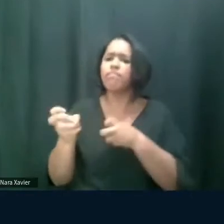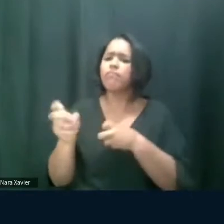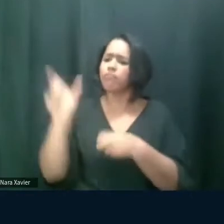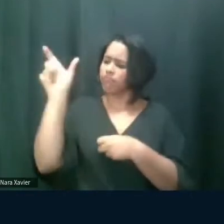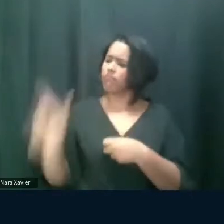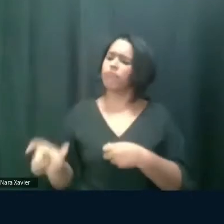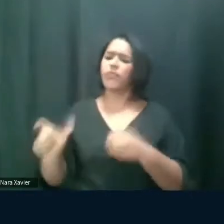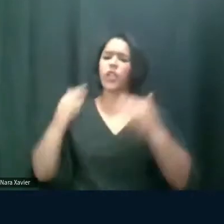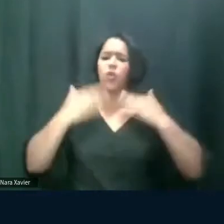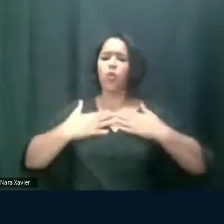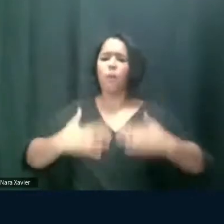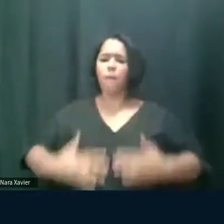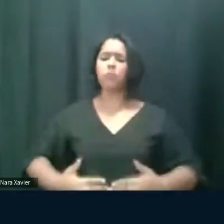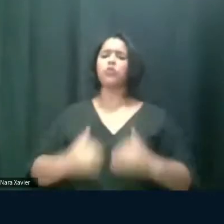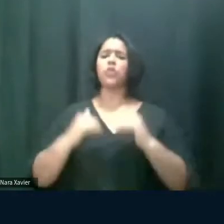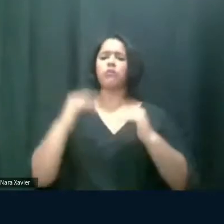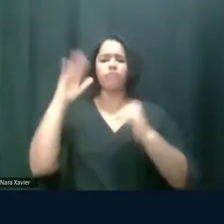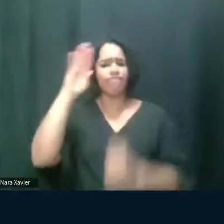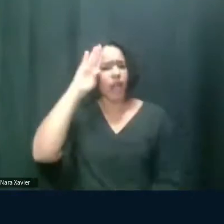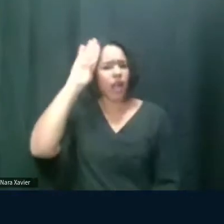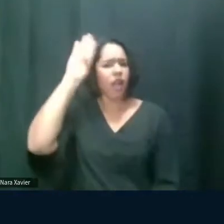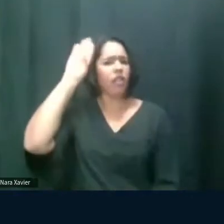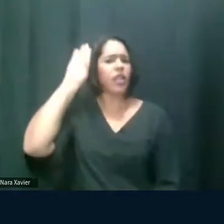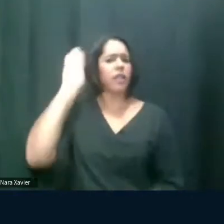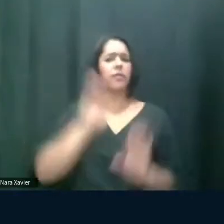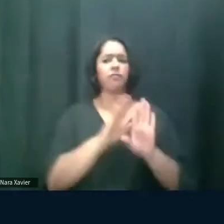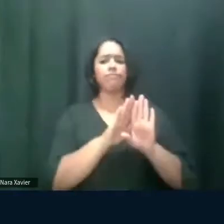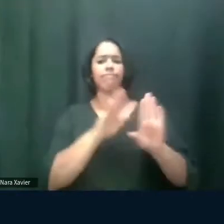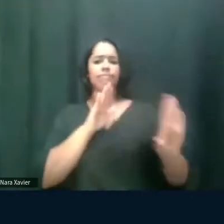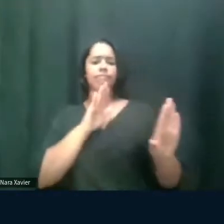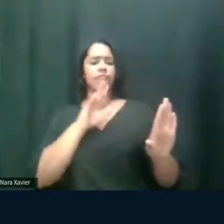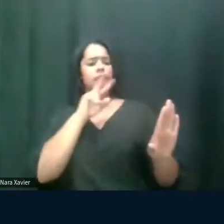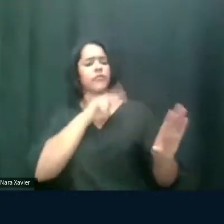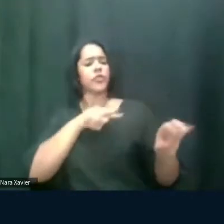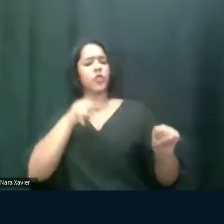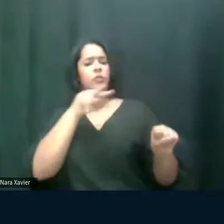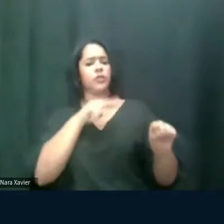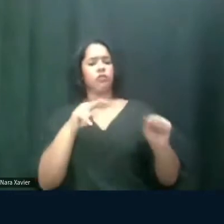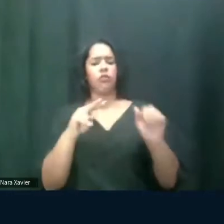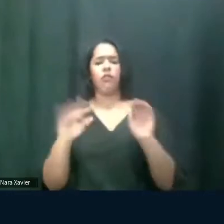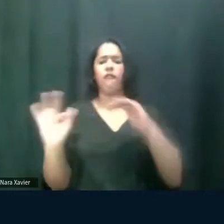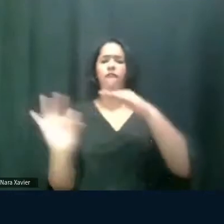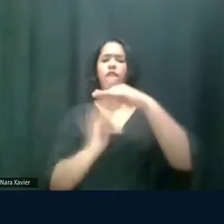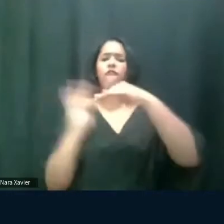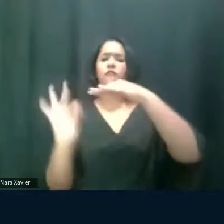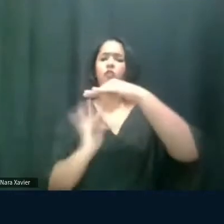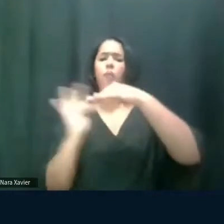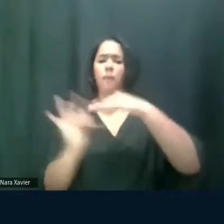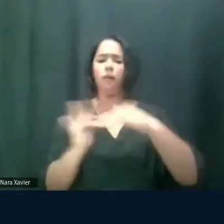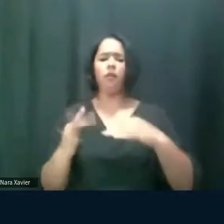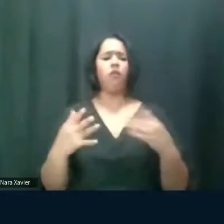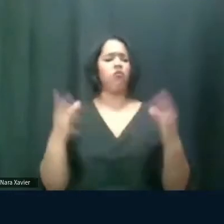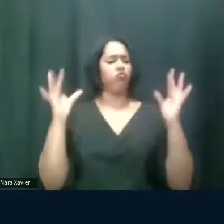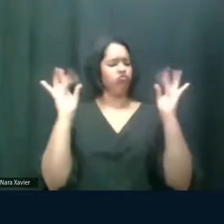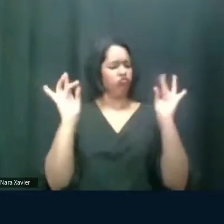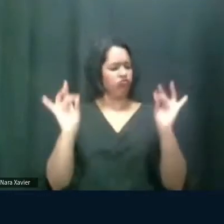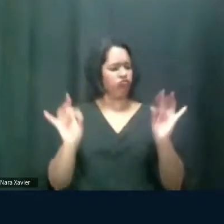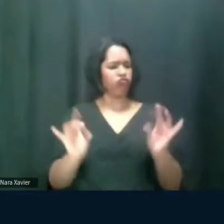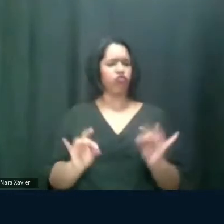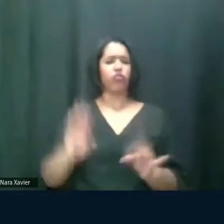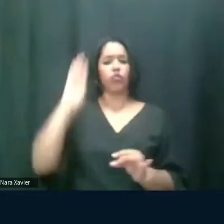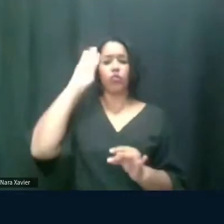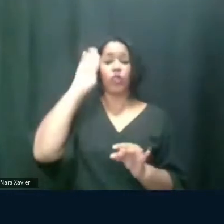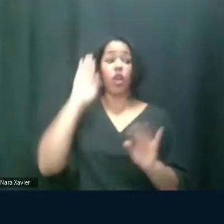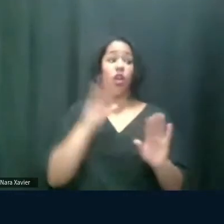muito acadêmica, né, de distanciamento, de formalismo, de rigor acadêmico extremo,